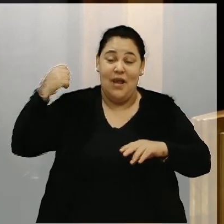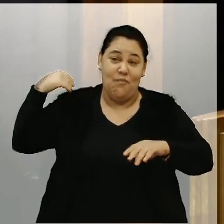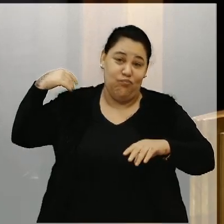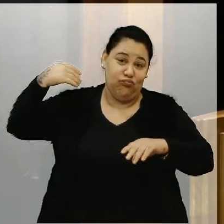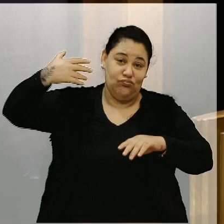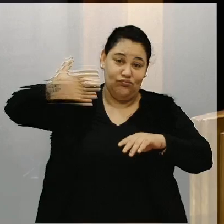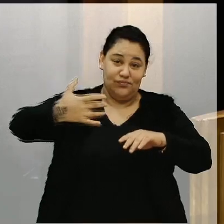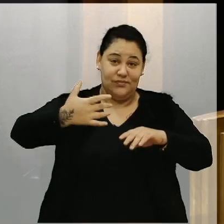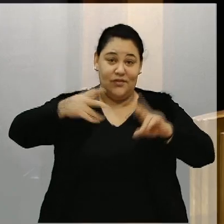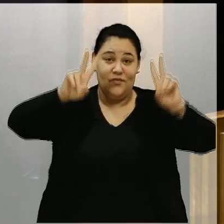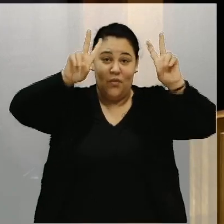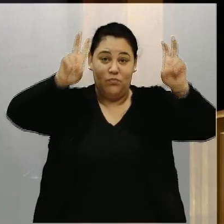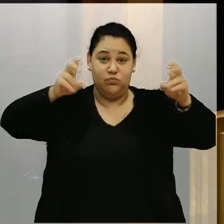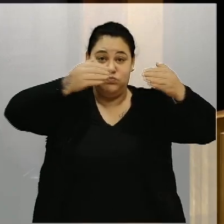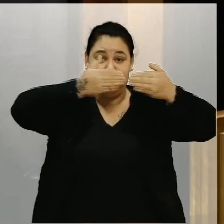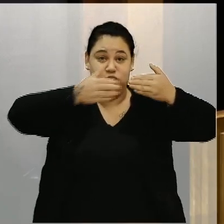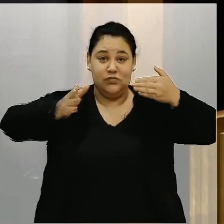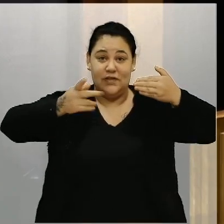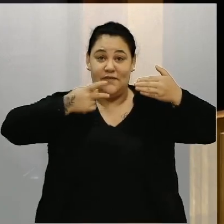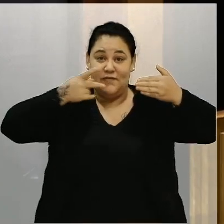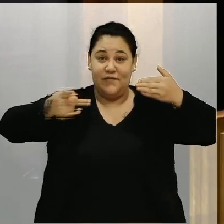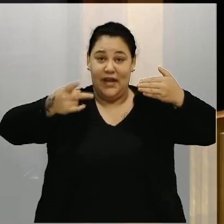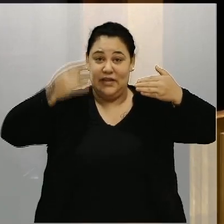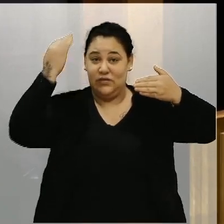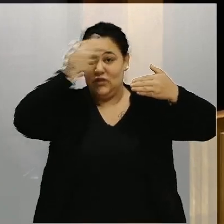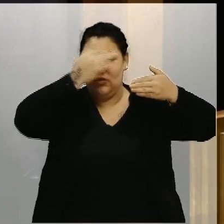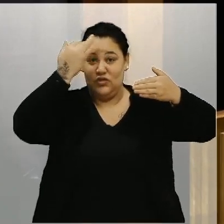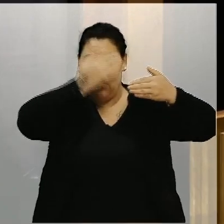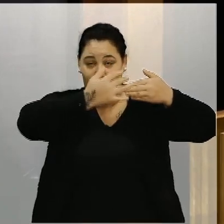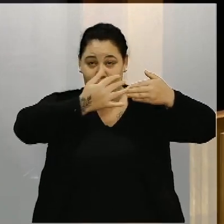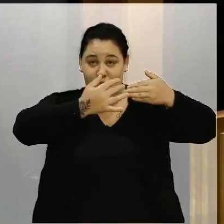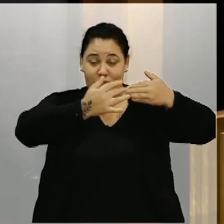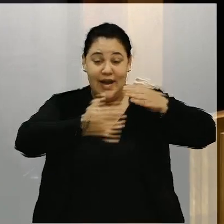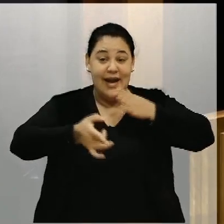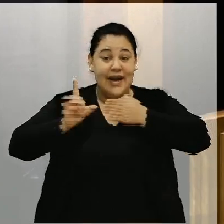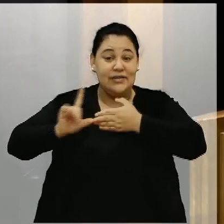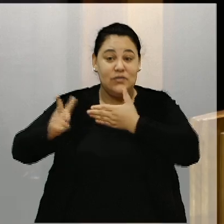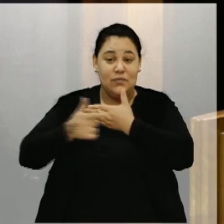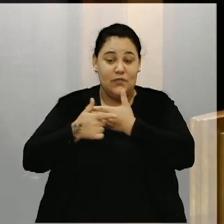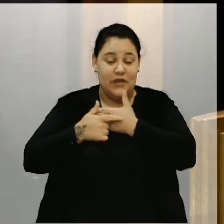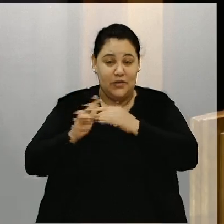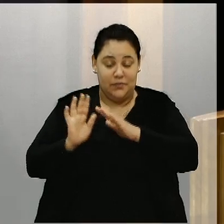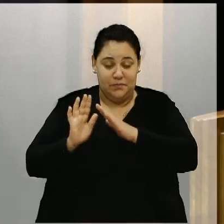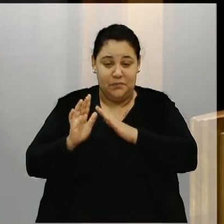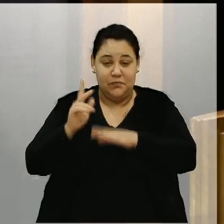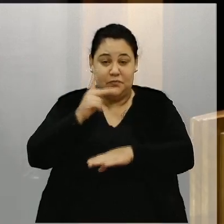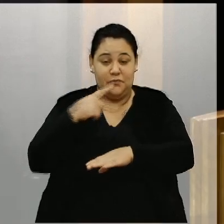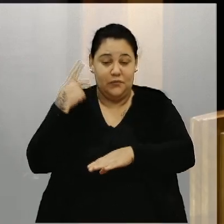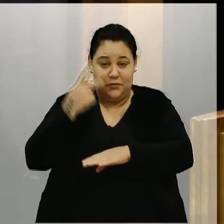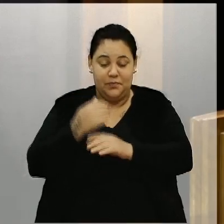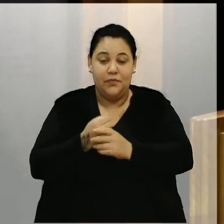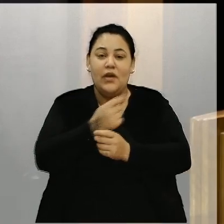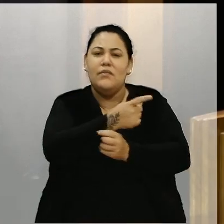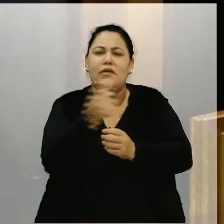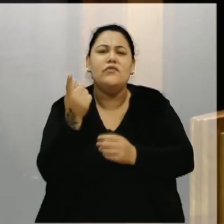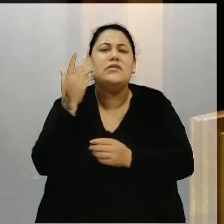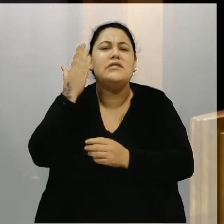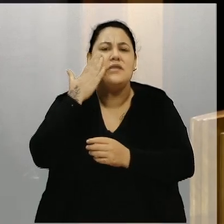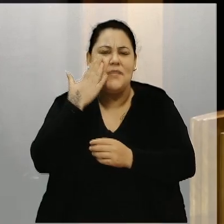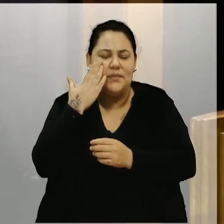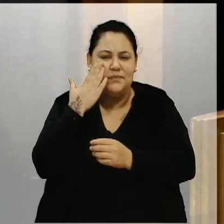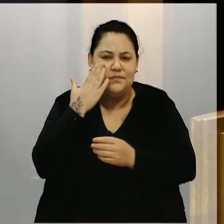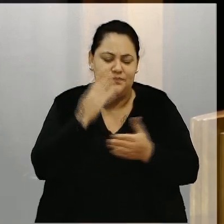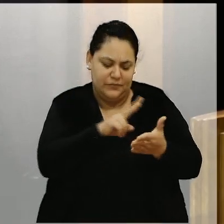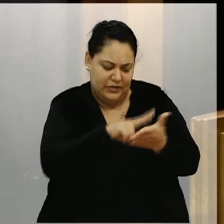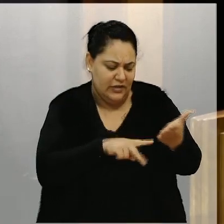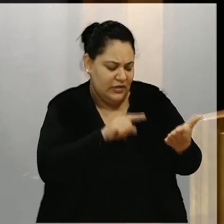aspas. Falas do nosso atual prefeito quando era vereador. Para os senhores terem uma ideia, a situação como